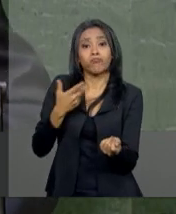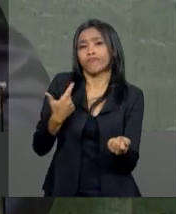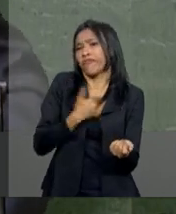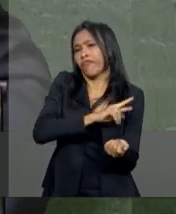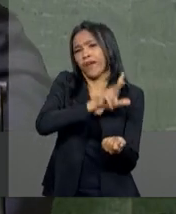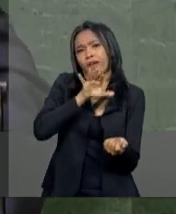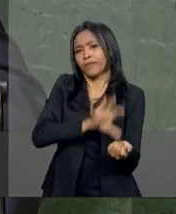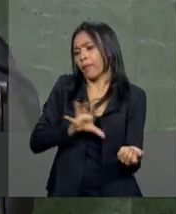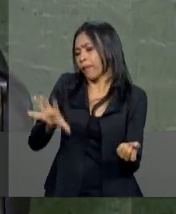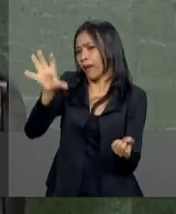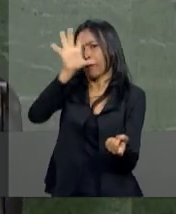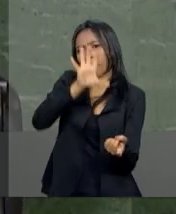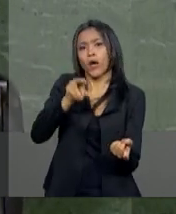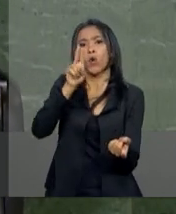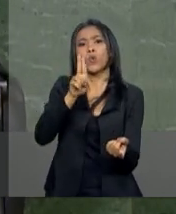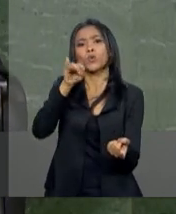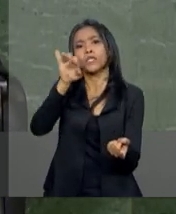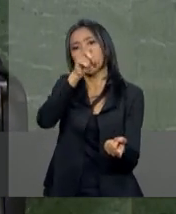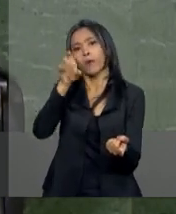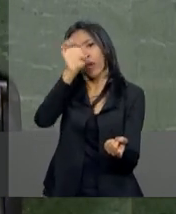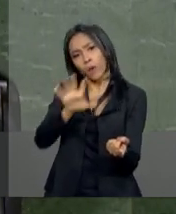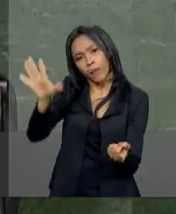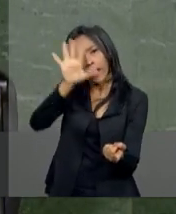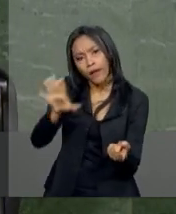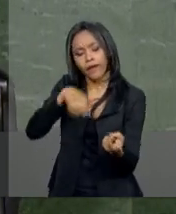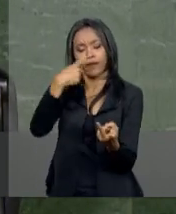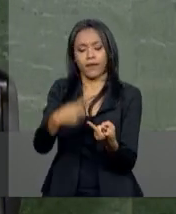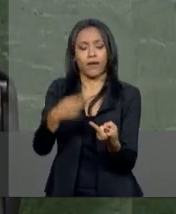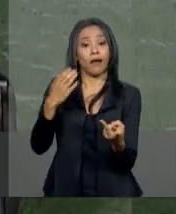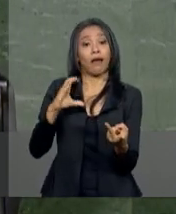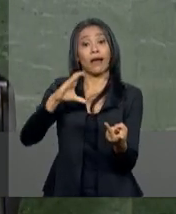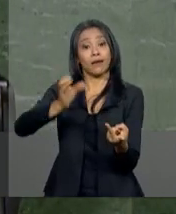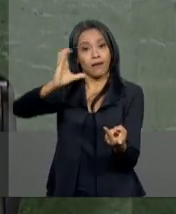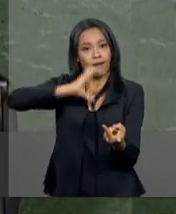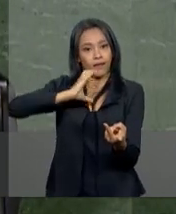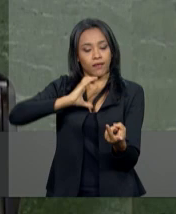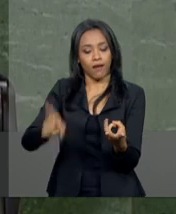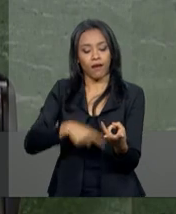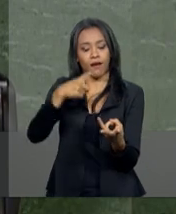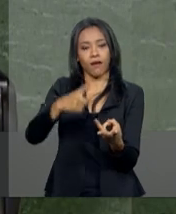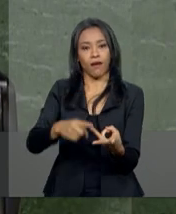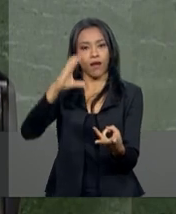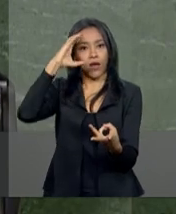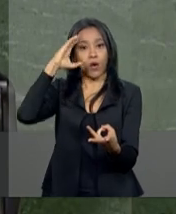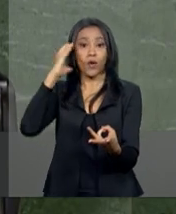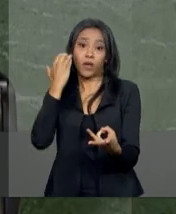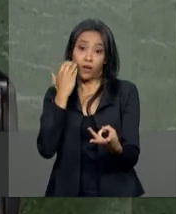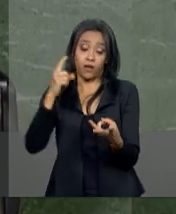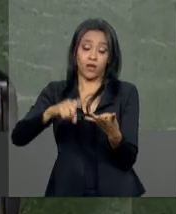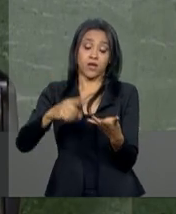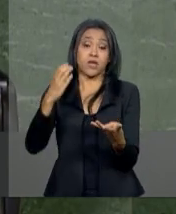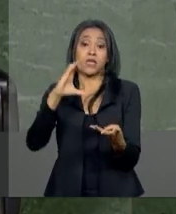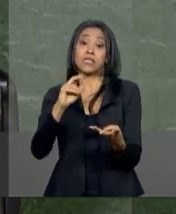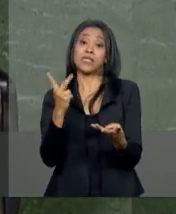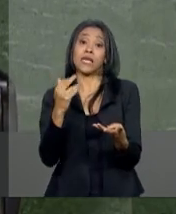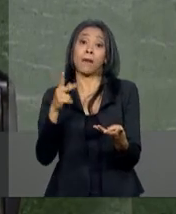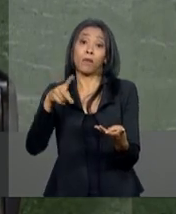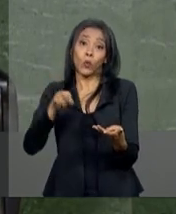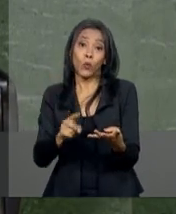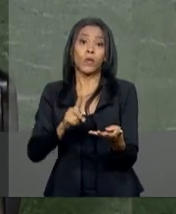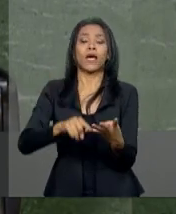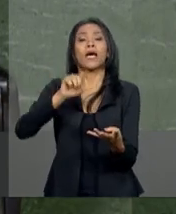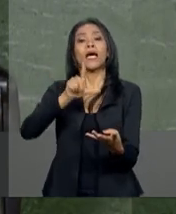europeia a associação européia de livre comércio canadá coréia do sul singapura líbano na